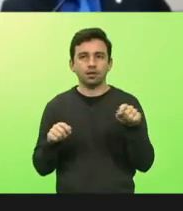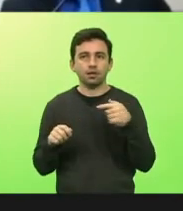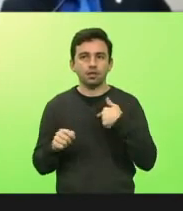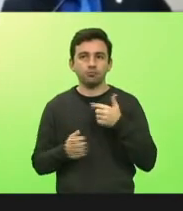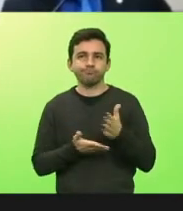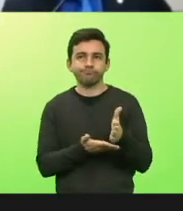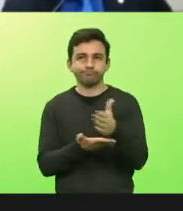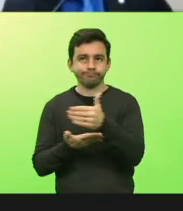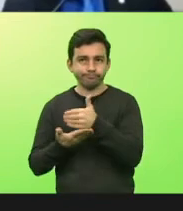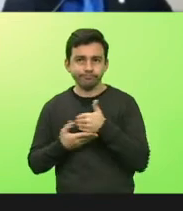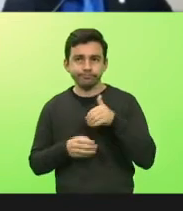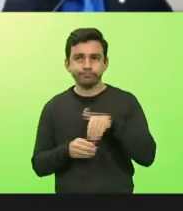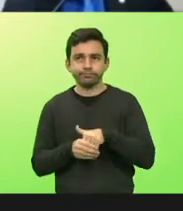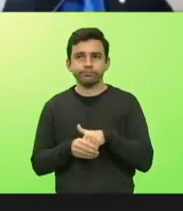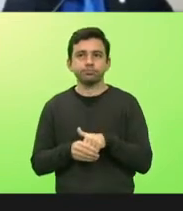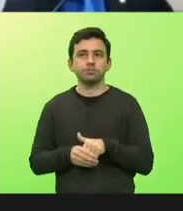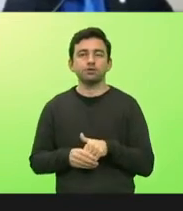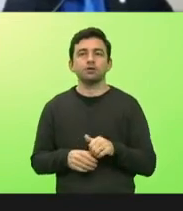votos.